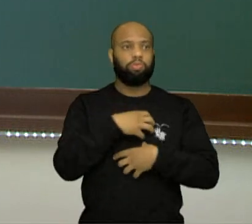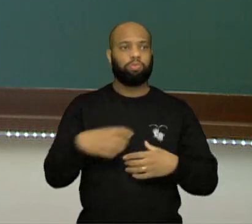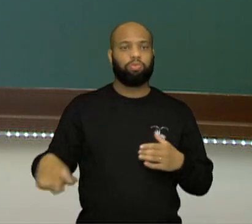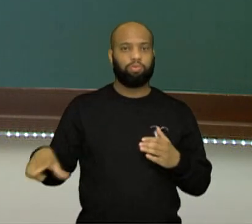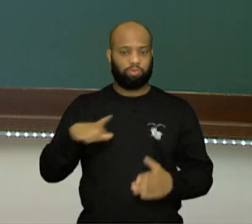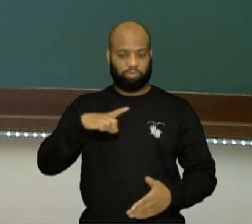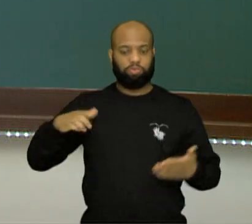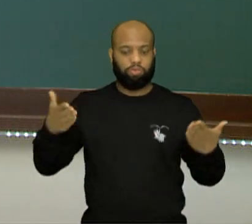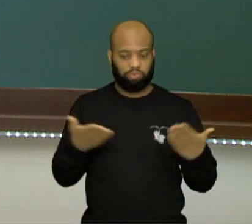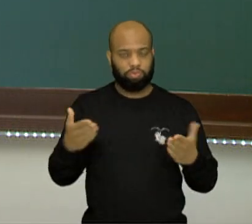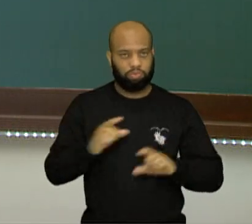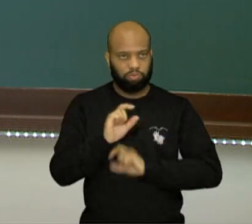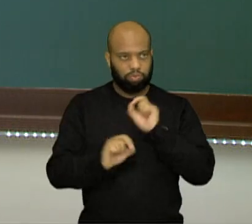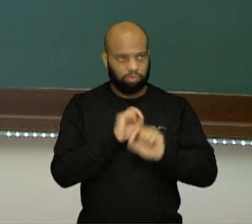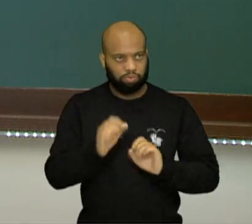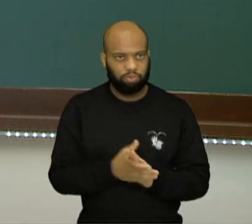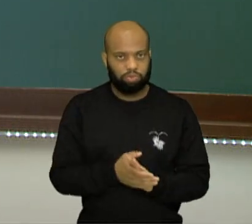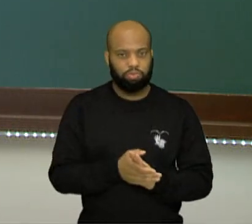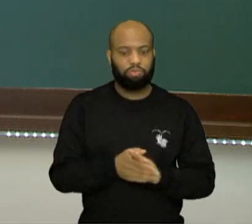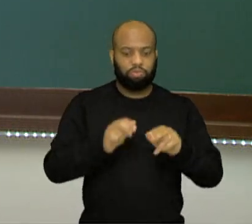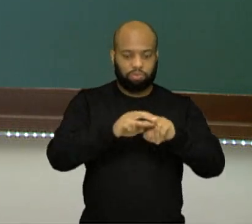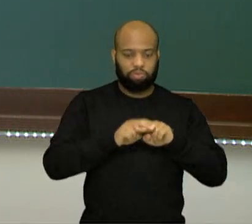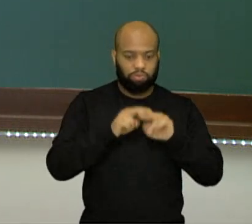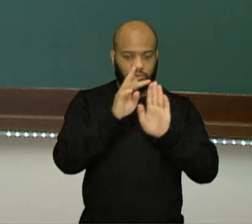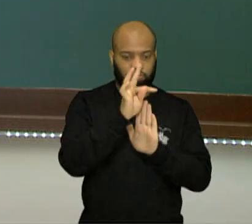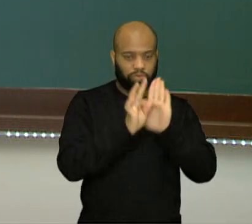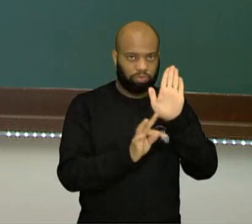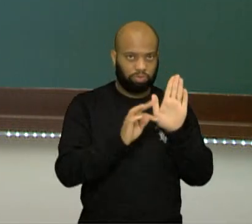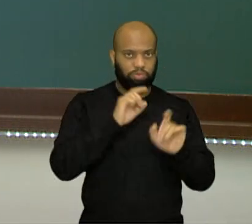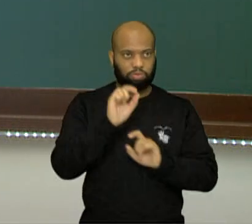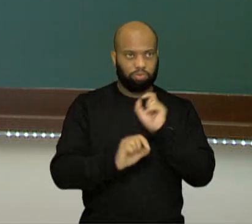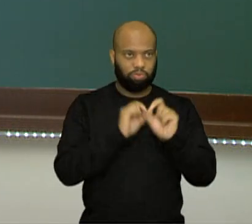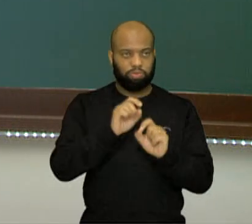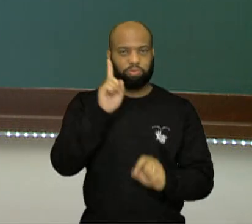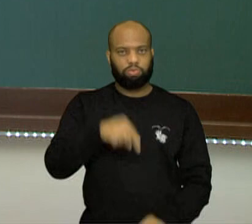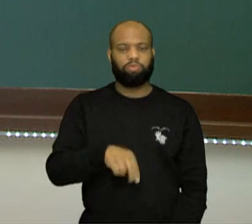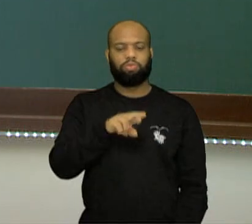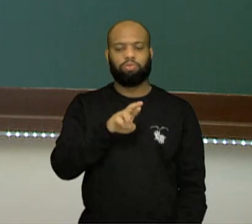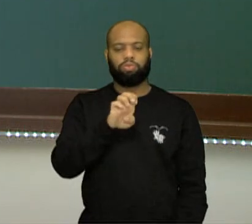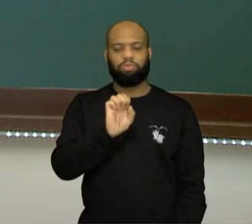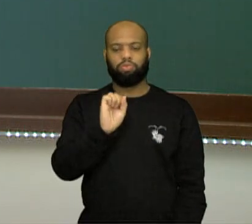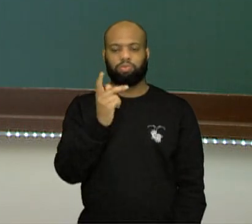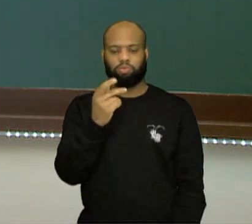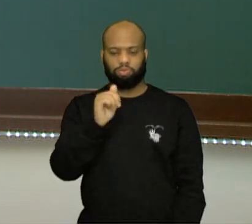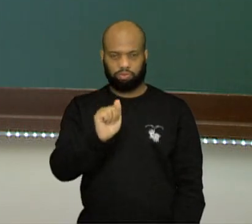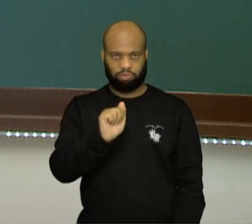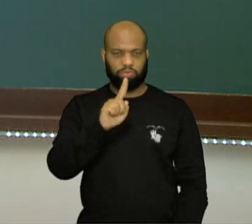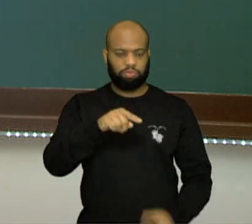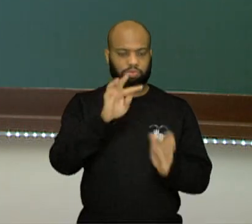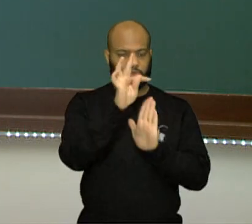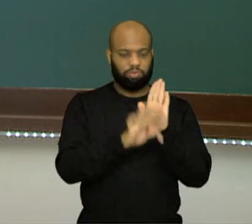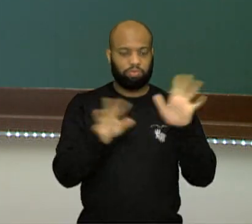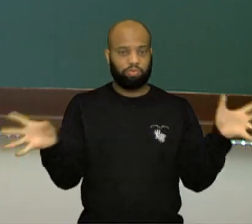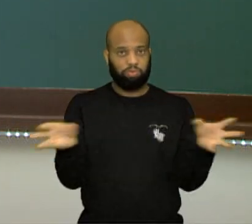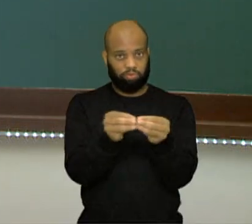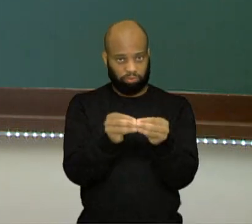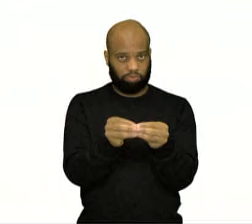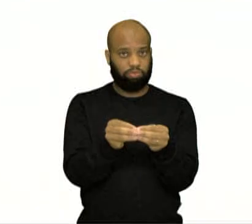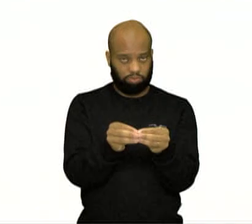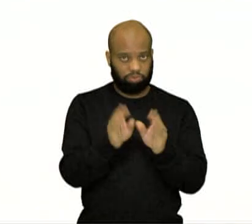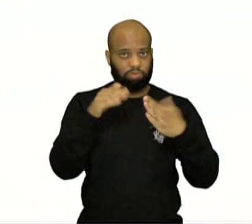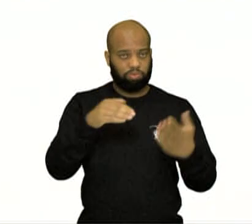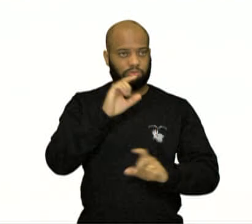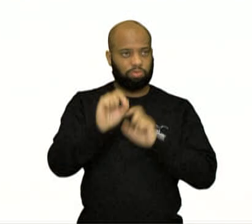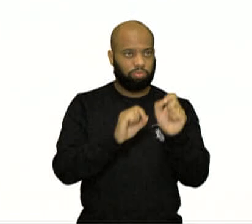nós é por um texto chamado resenha. A resenha nada mais é do que uma